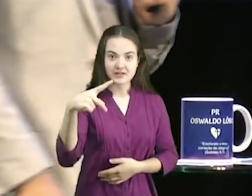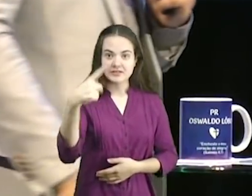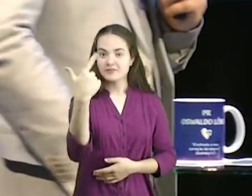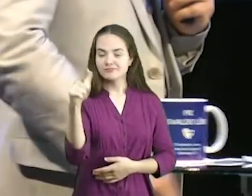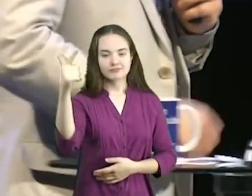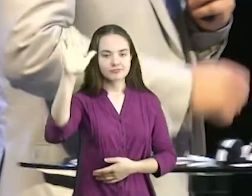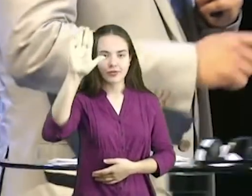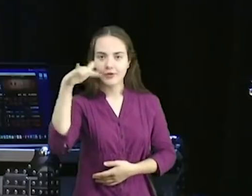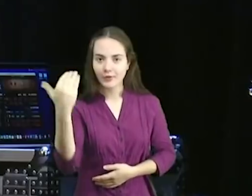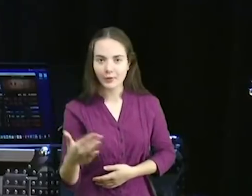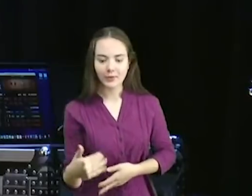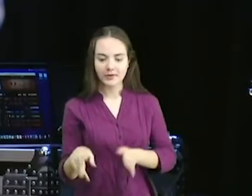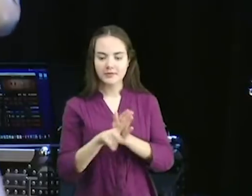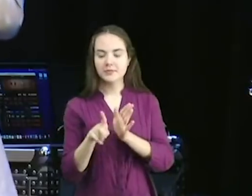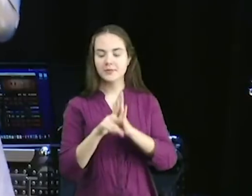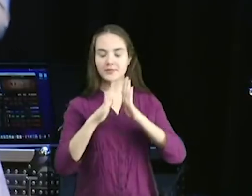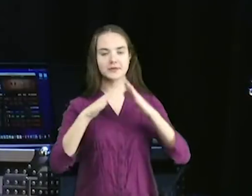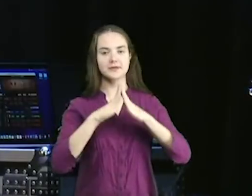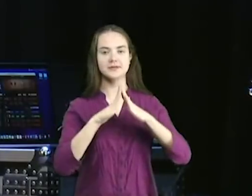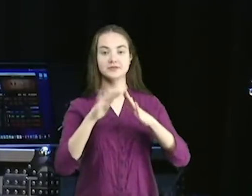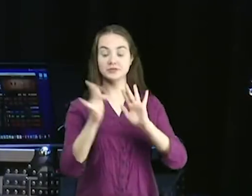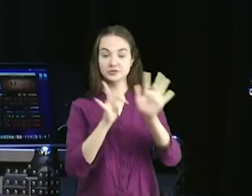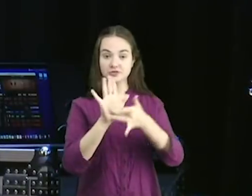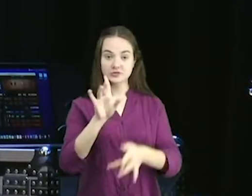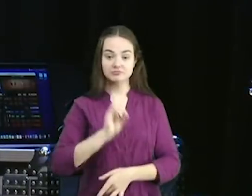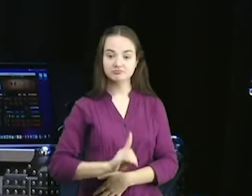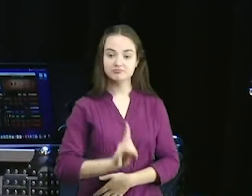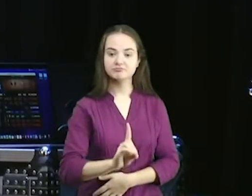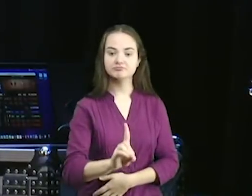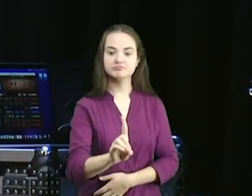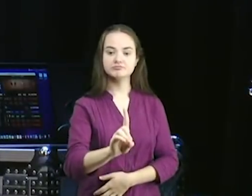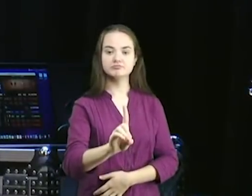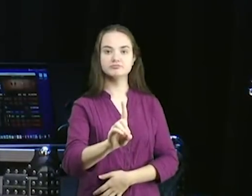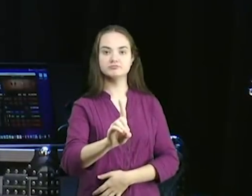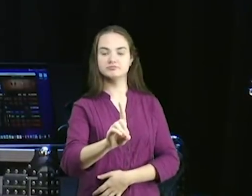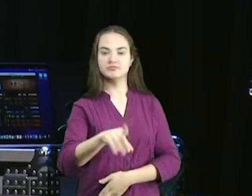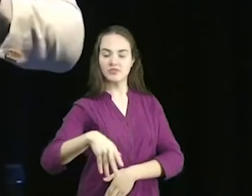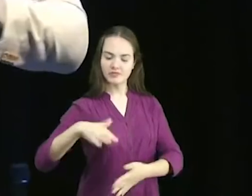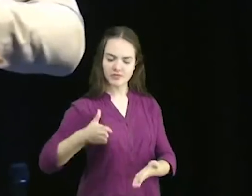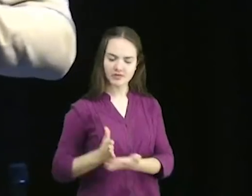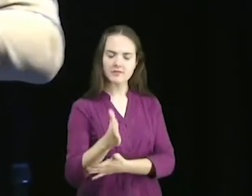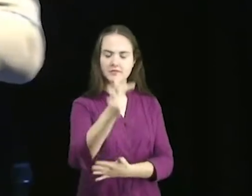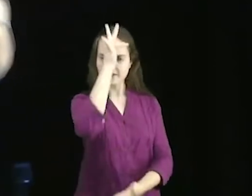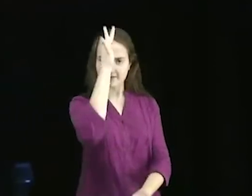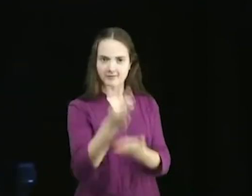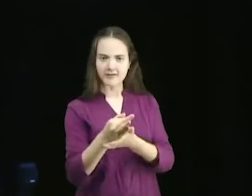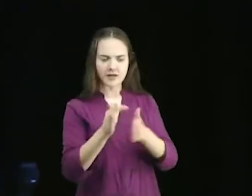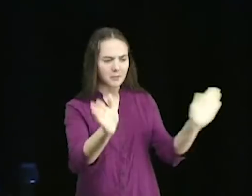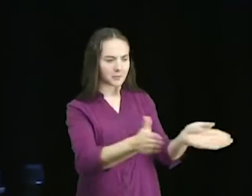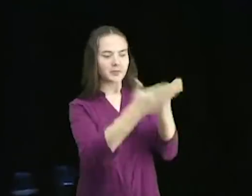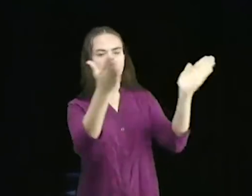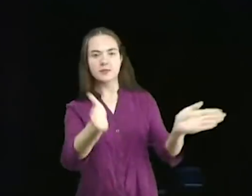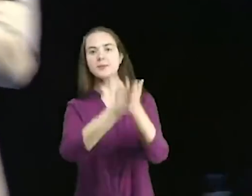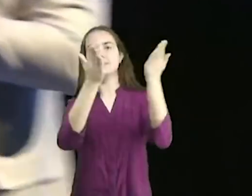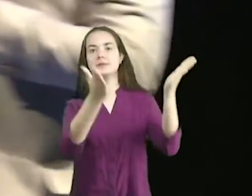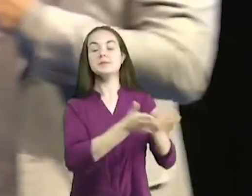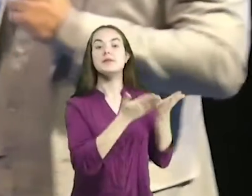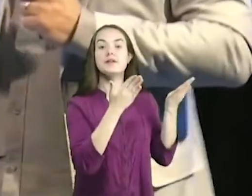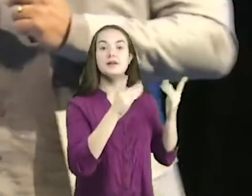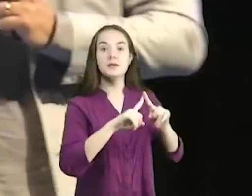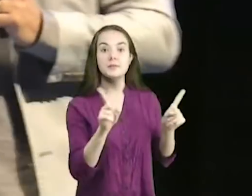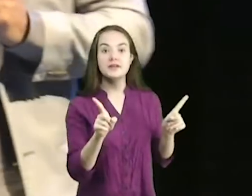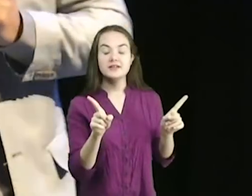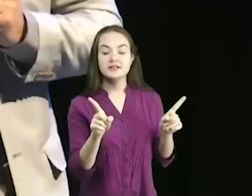casa. Então Jesus, ele está caminhando, ele está na jornada de fé dele, ele está fazendo um monte de milagre, aí ele